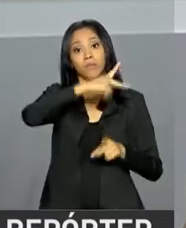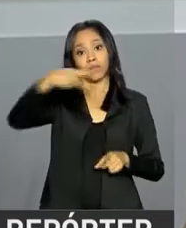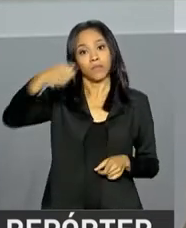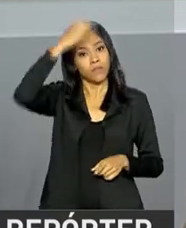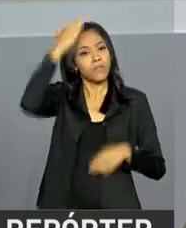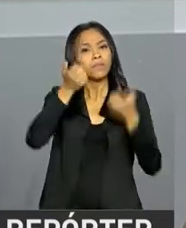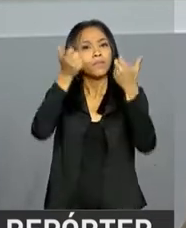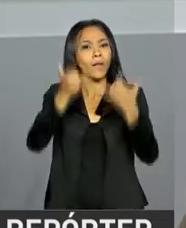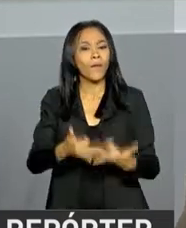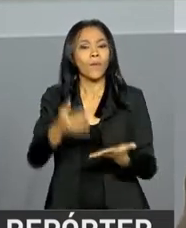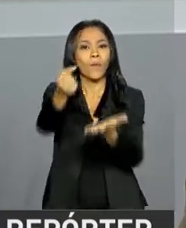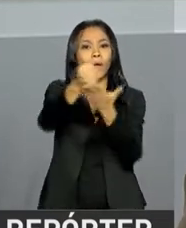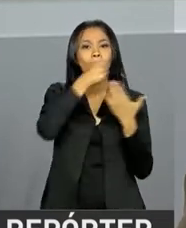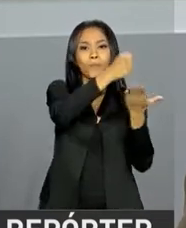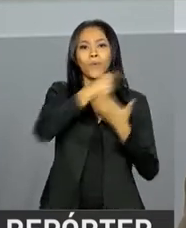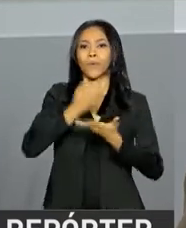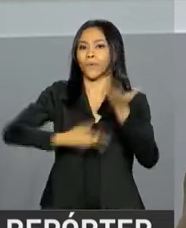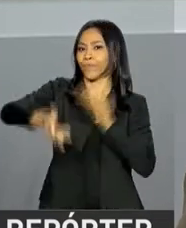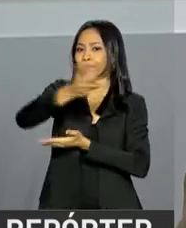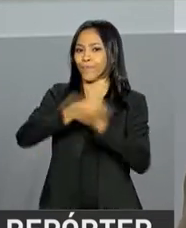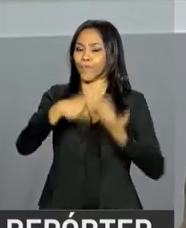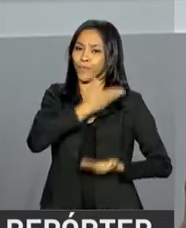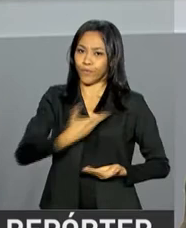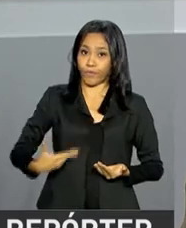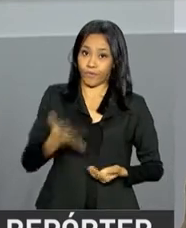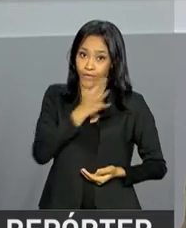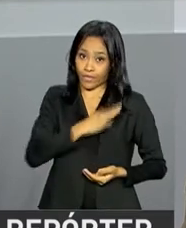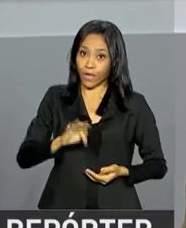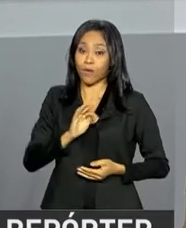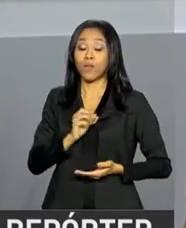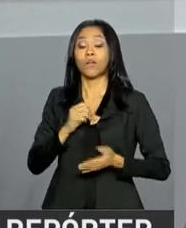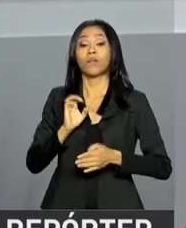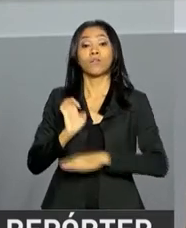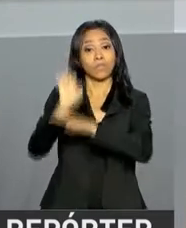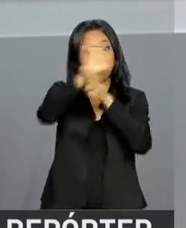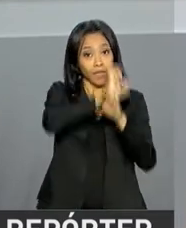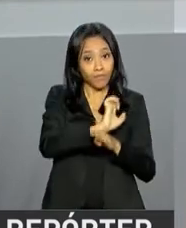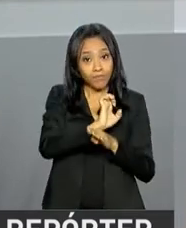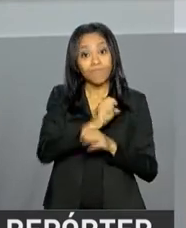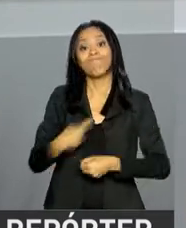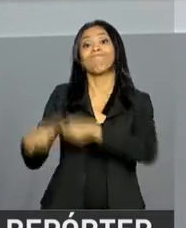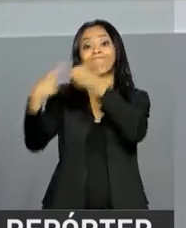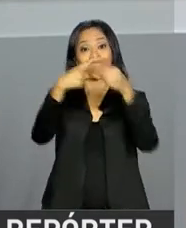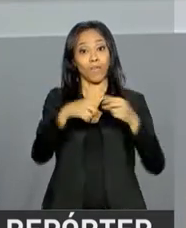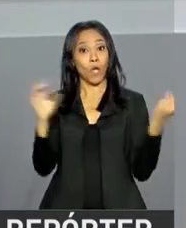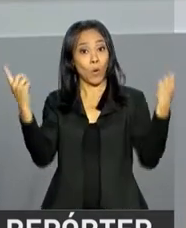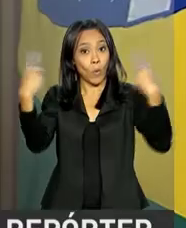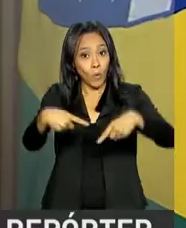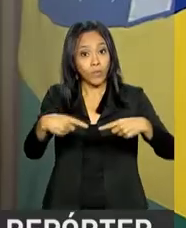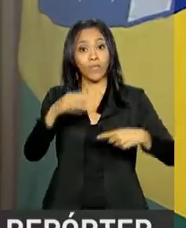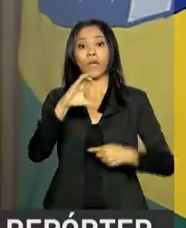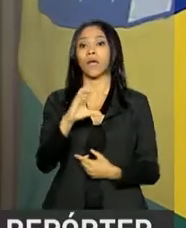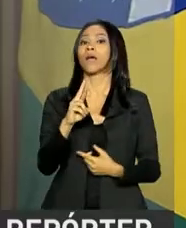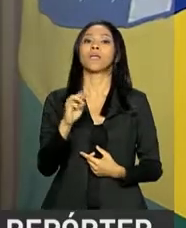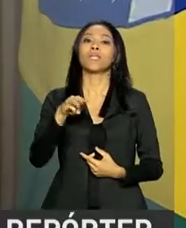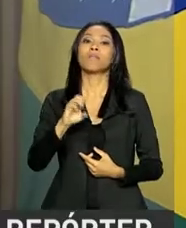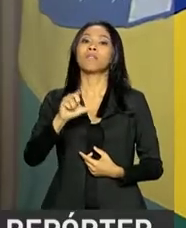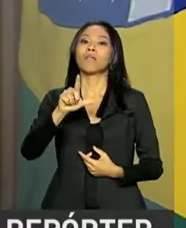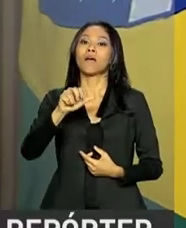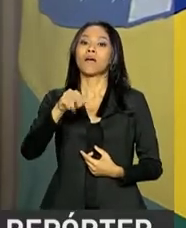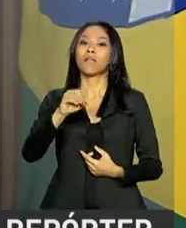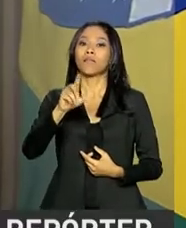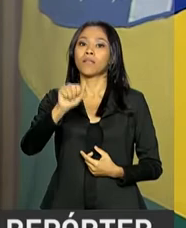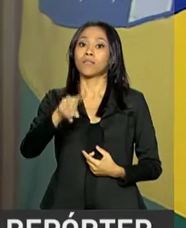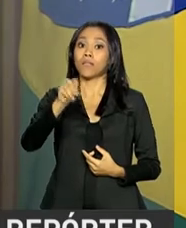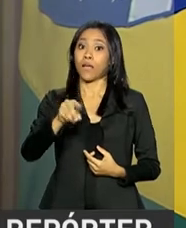entre os governos federal estaduais e municipais para combater a criminalidade pedir